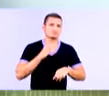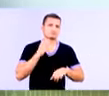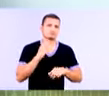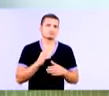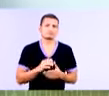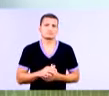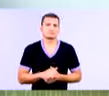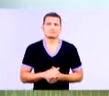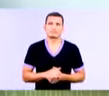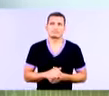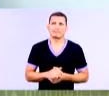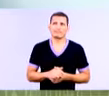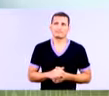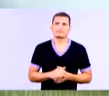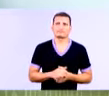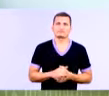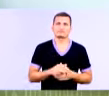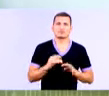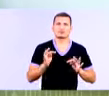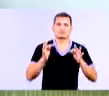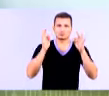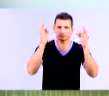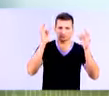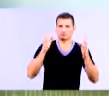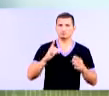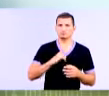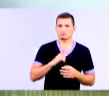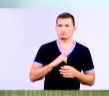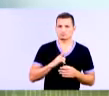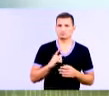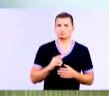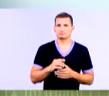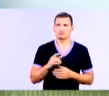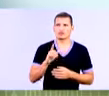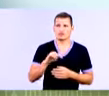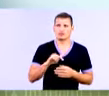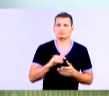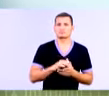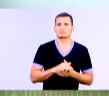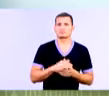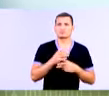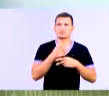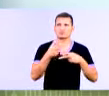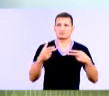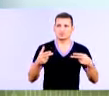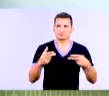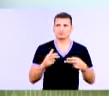para o pessoal, né, das tecnologias, os wearables, né? São equipamentos que a gente veste,